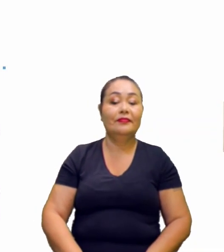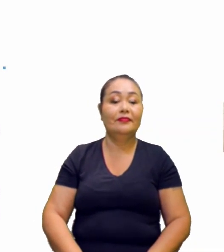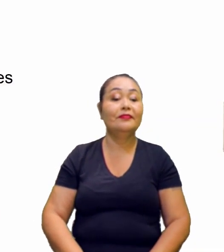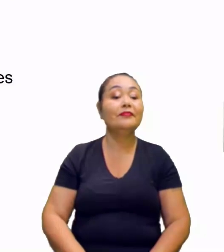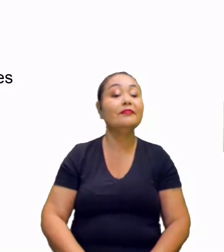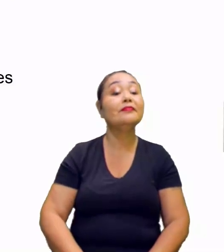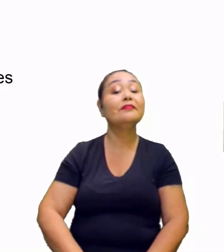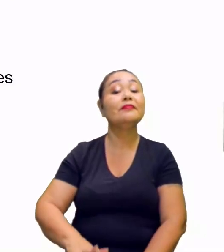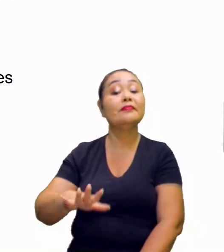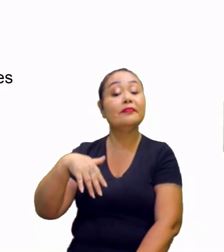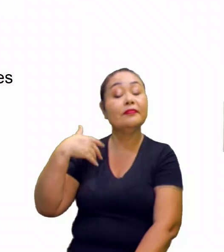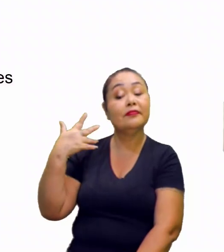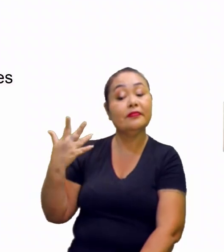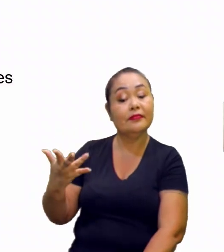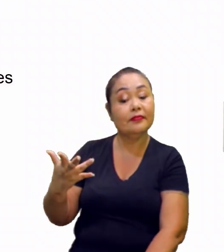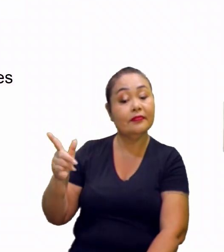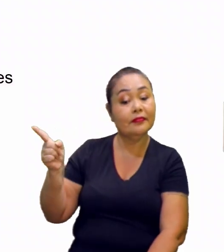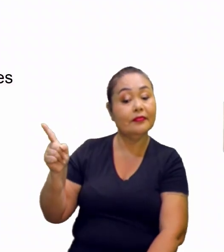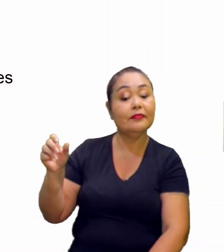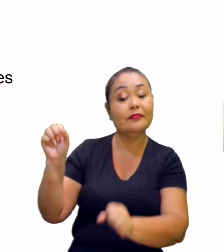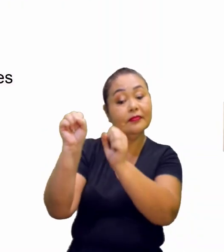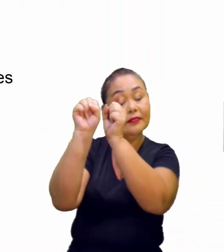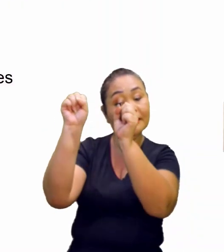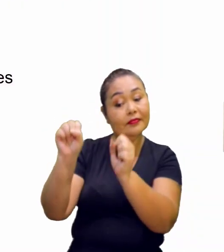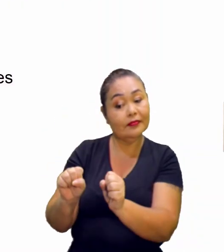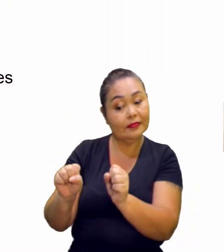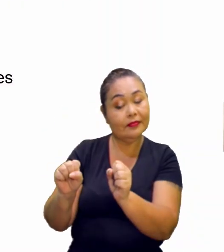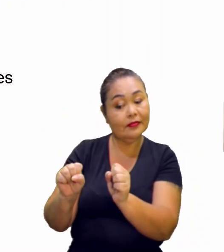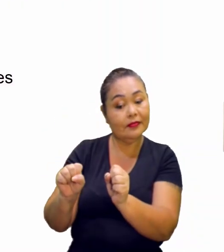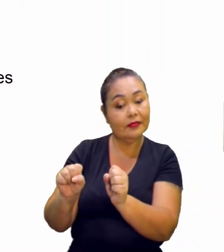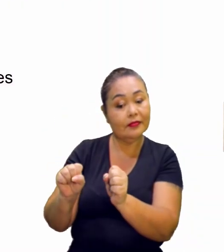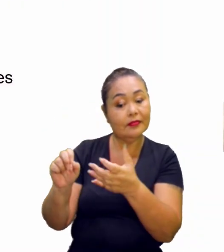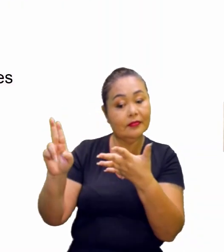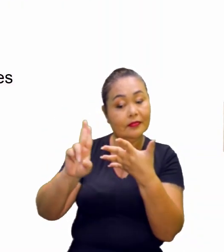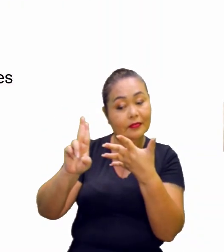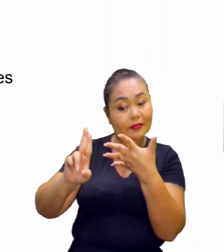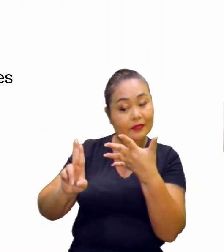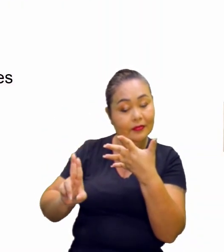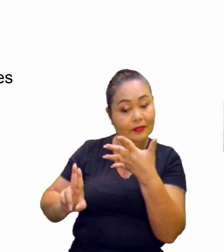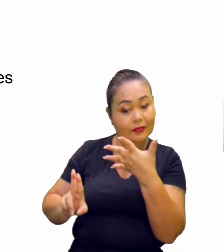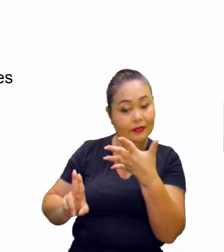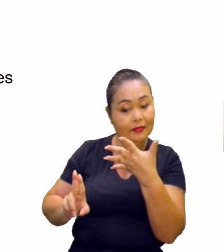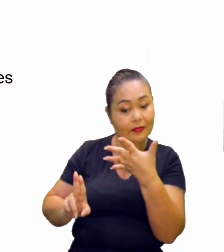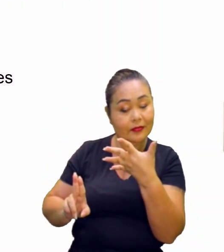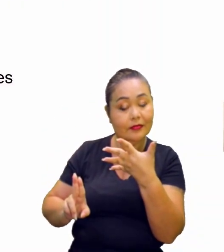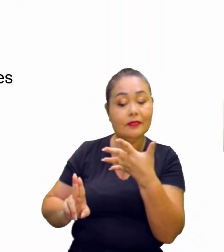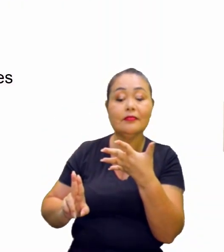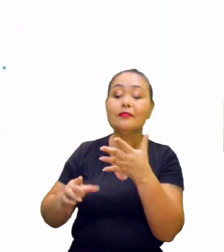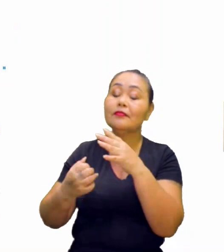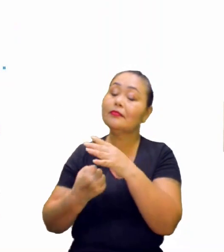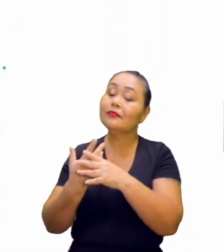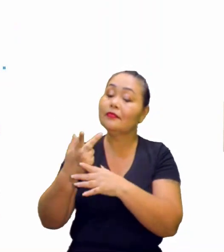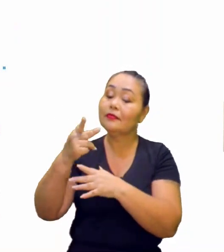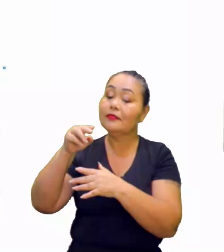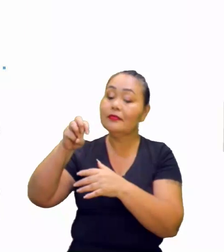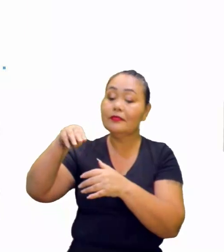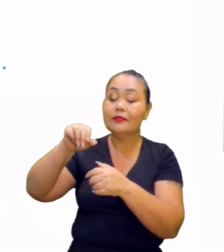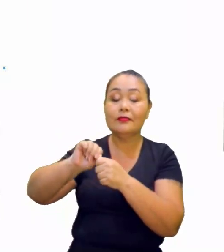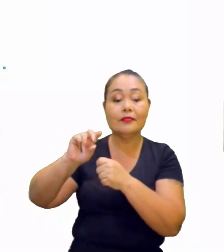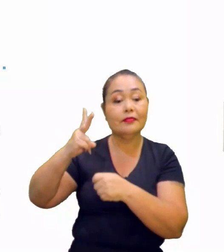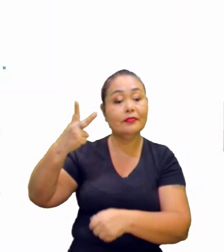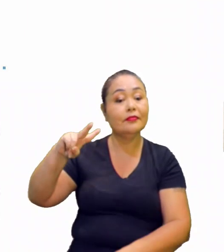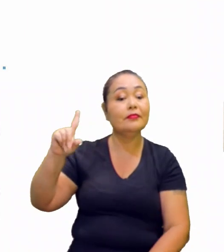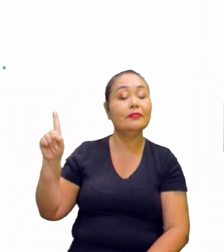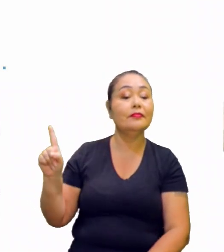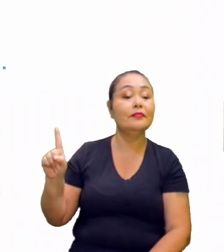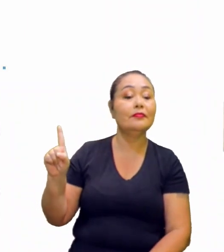Em relação, aqui, ó, os sistemas, essa classificação aqui, ó, pomares, quintais e sistemas sucessionais. Então, aqui,